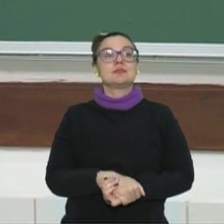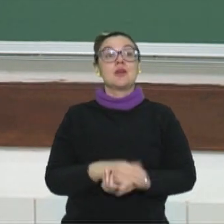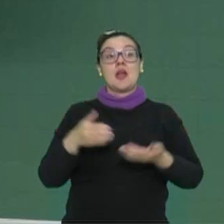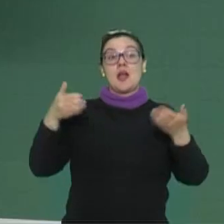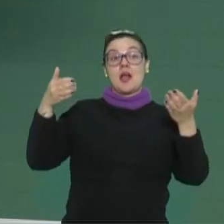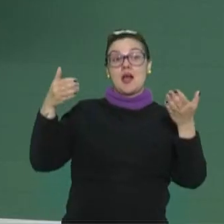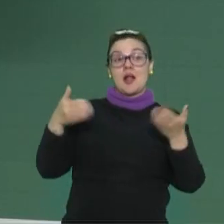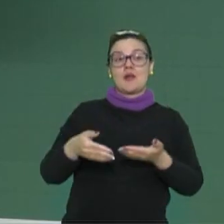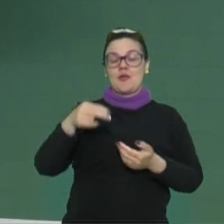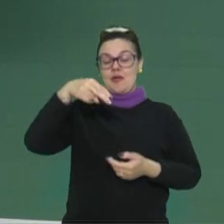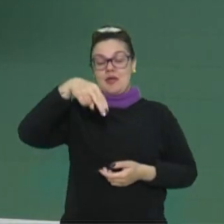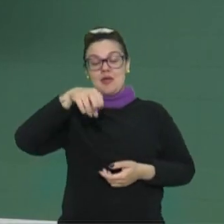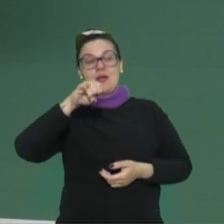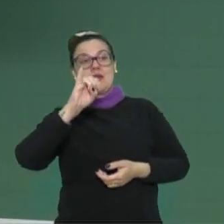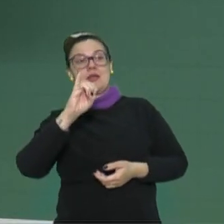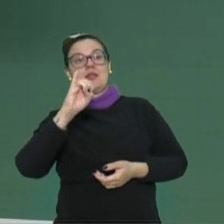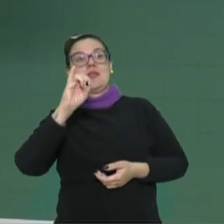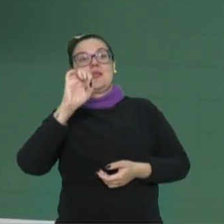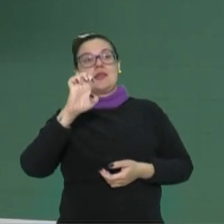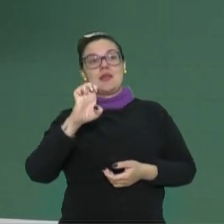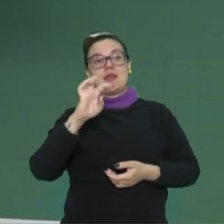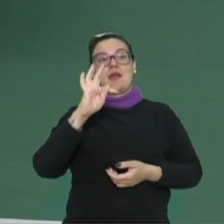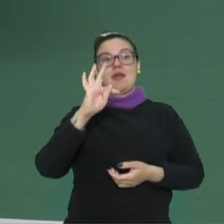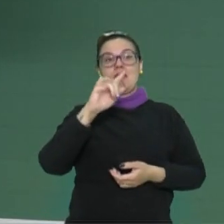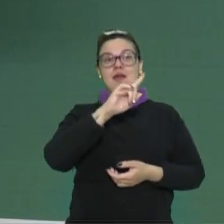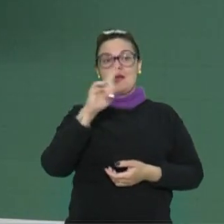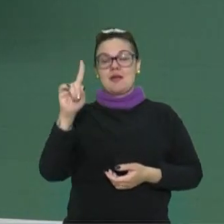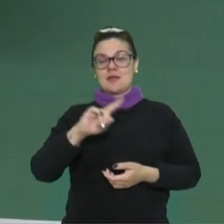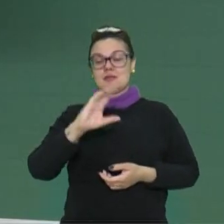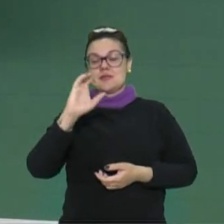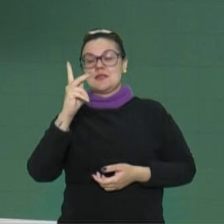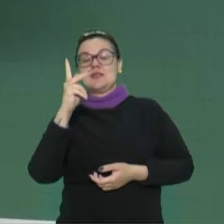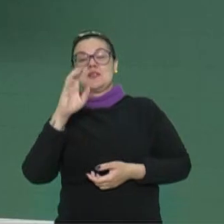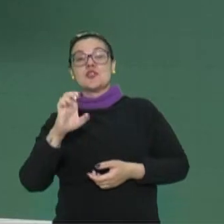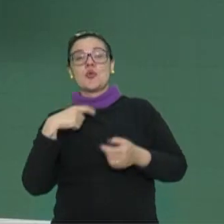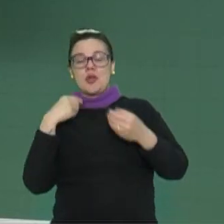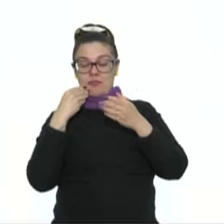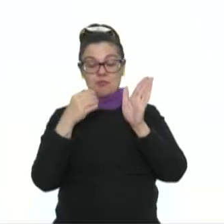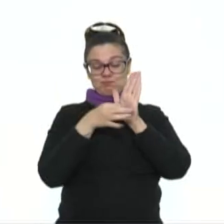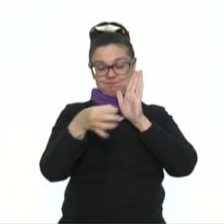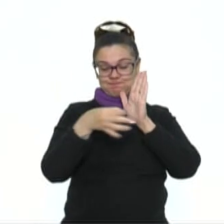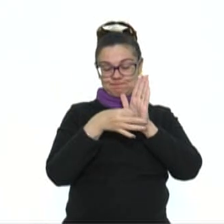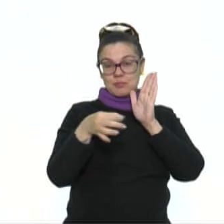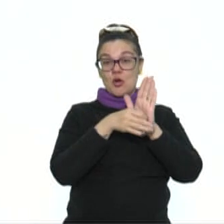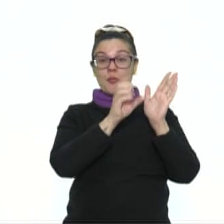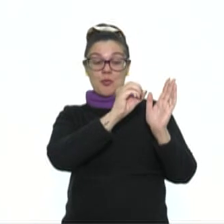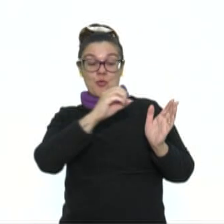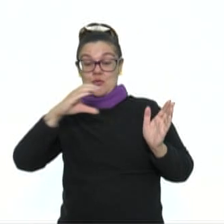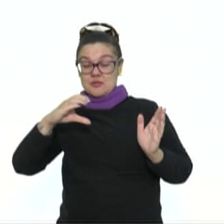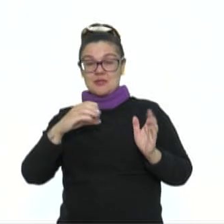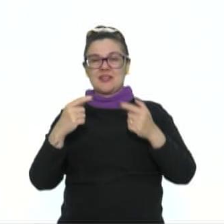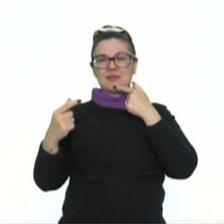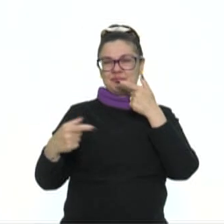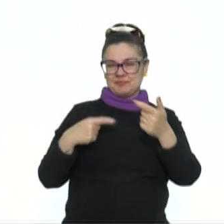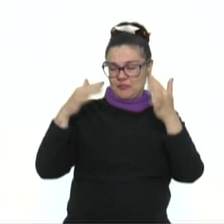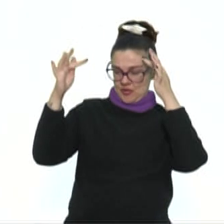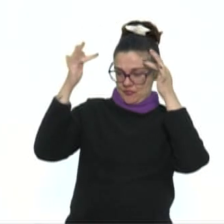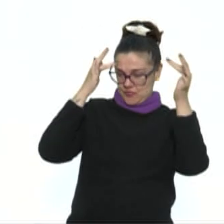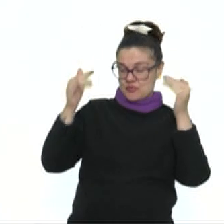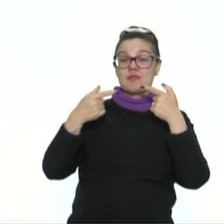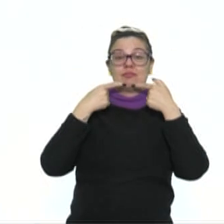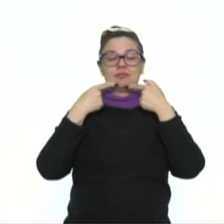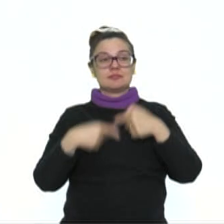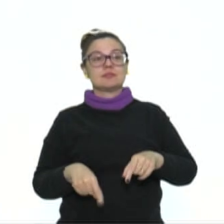Chegamos então no Nietzsche, critica a tradição filosófica ocidental, em várias obras,